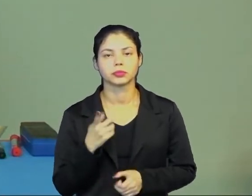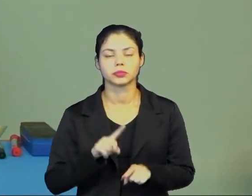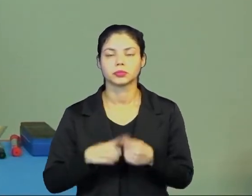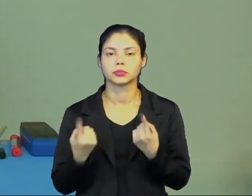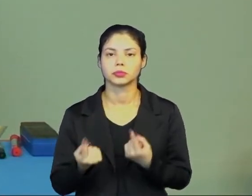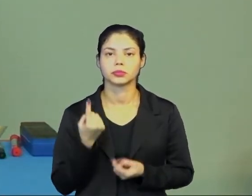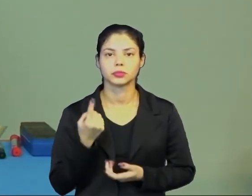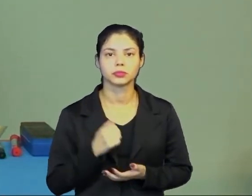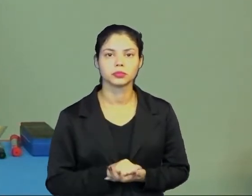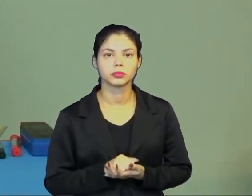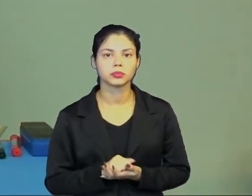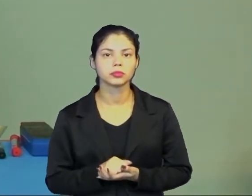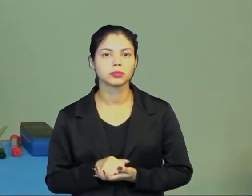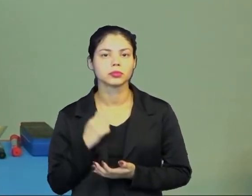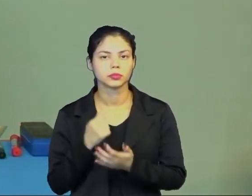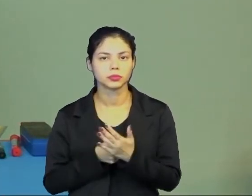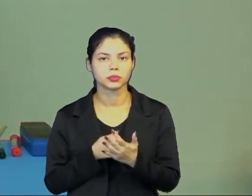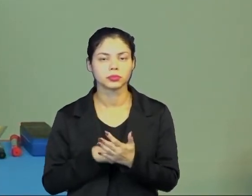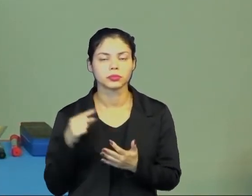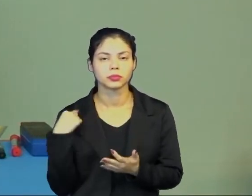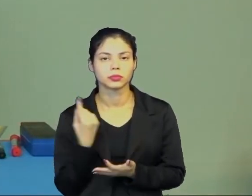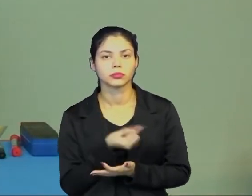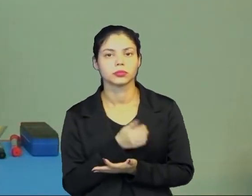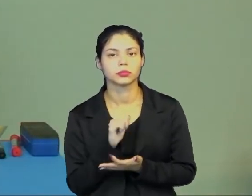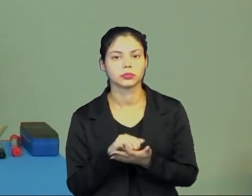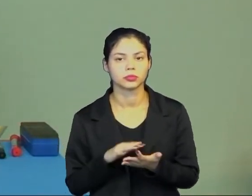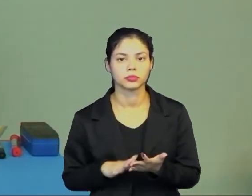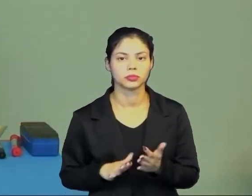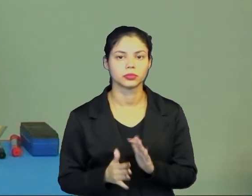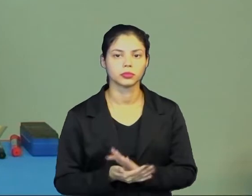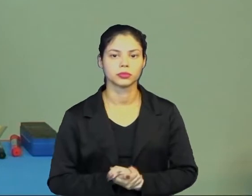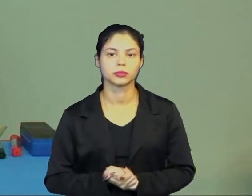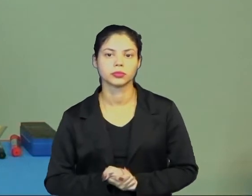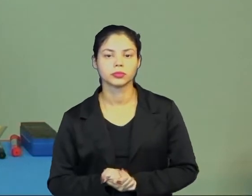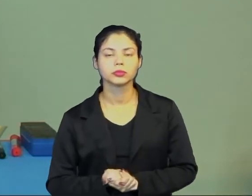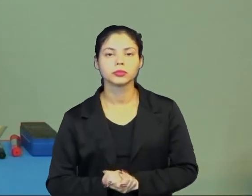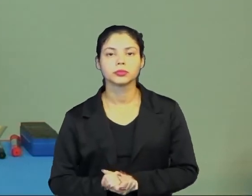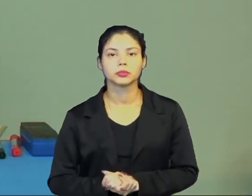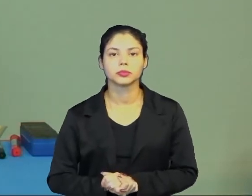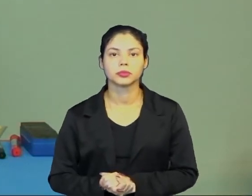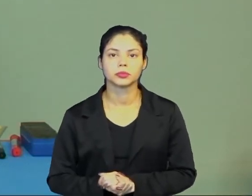mais uma, só para reforçar nossa atividade?